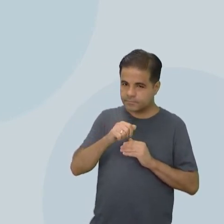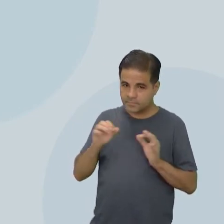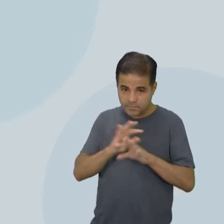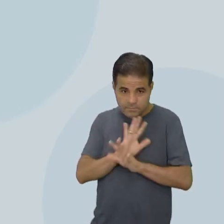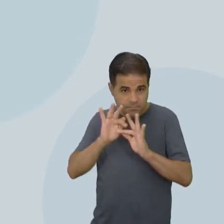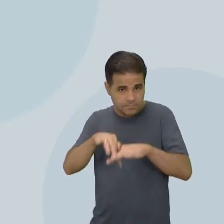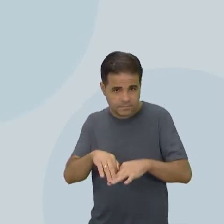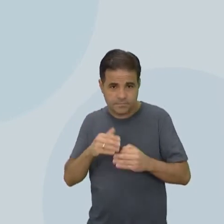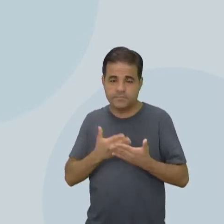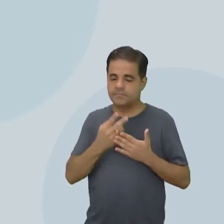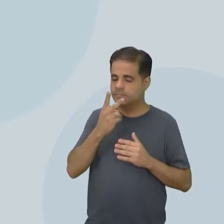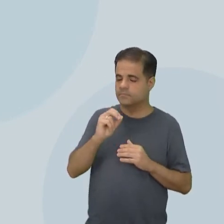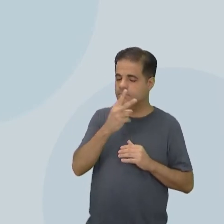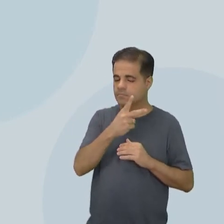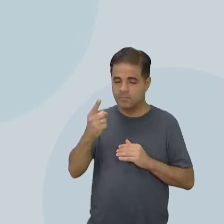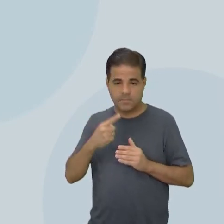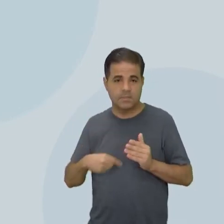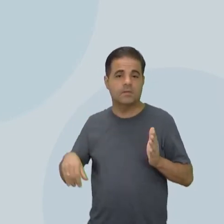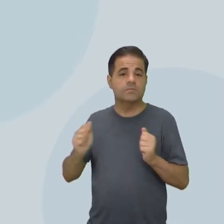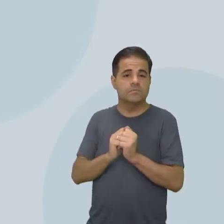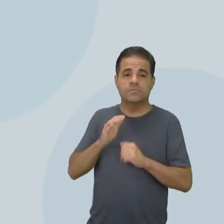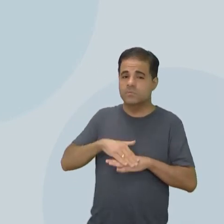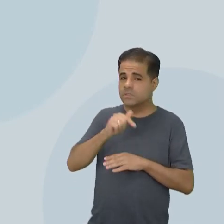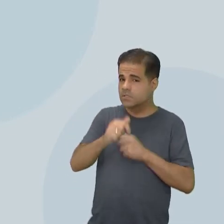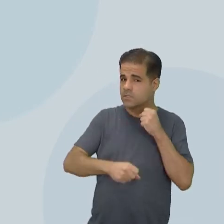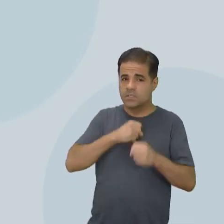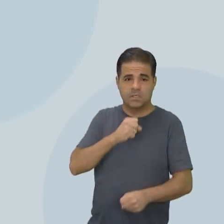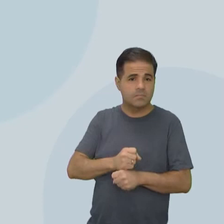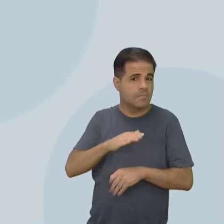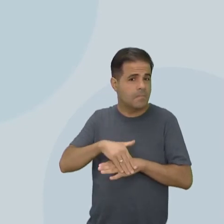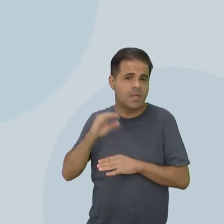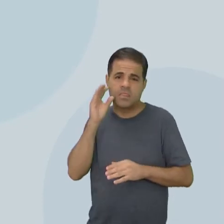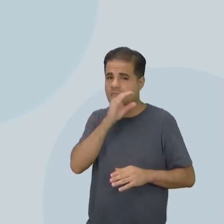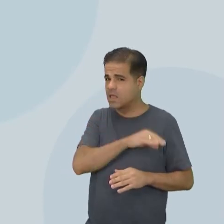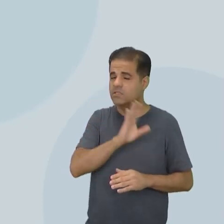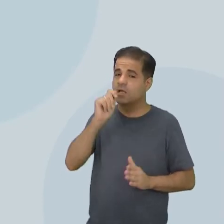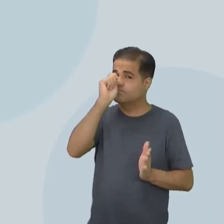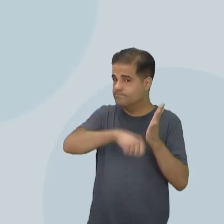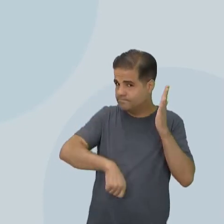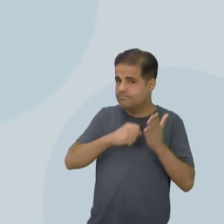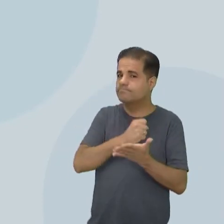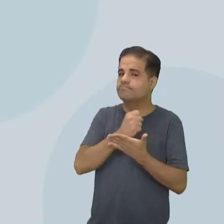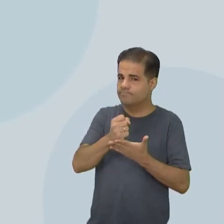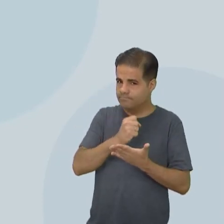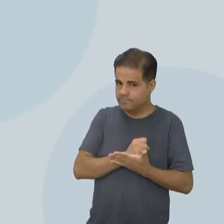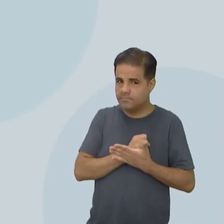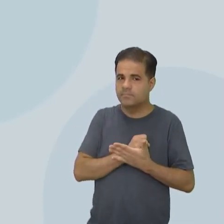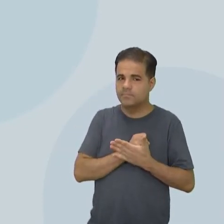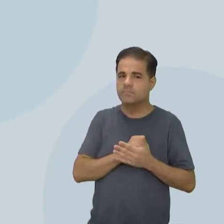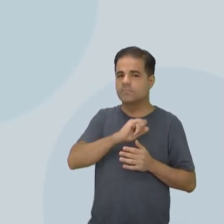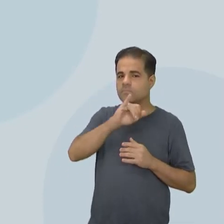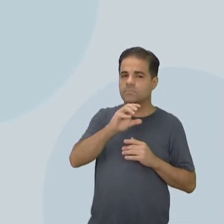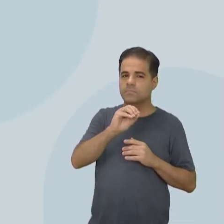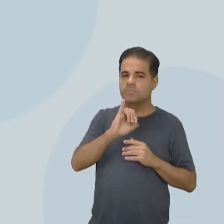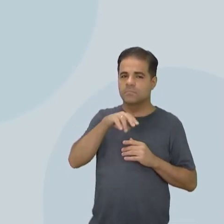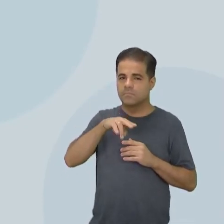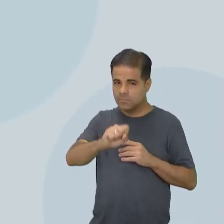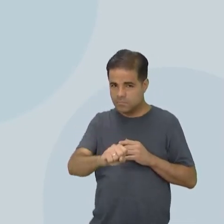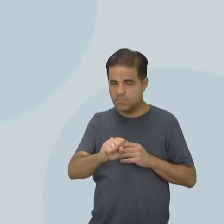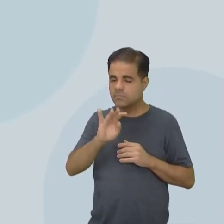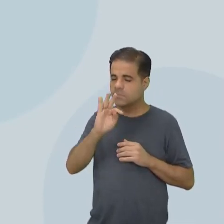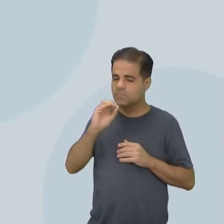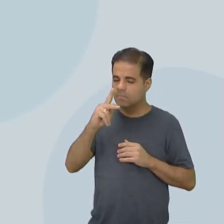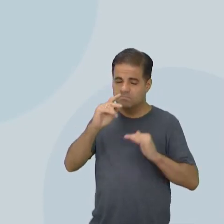terminar. 2021 se junta aos 7 anos mais quentes já registrados, olha só. 2021, joins, se junta, top,